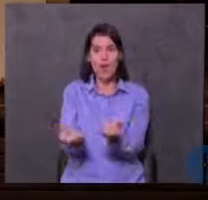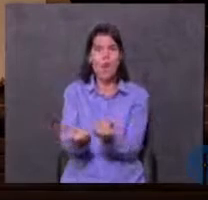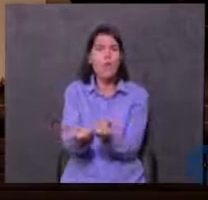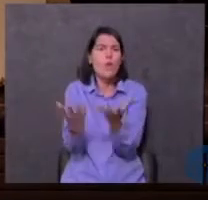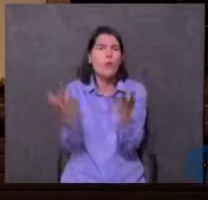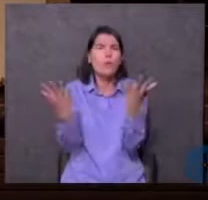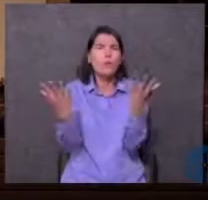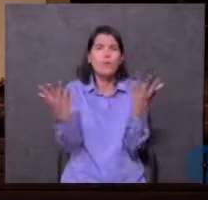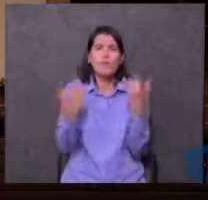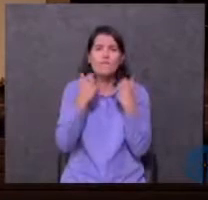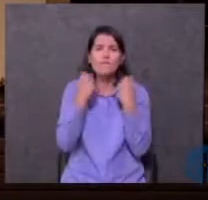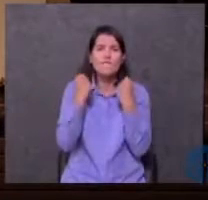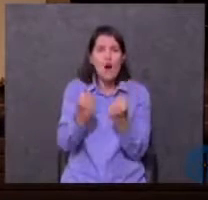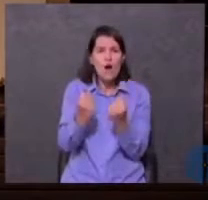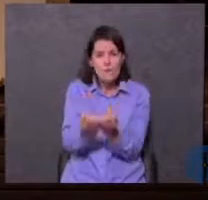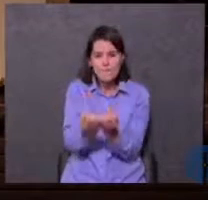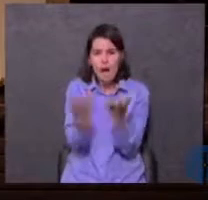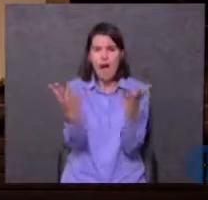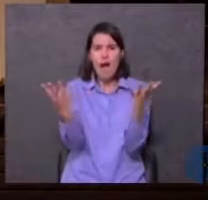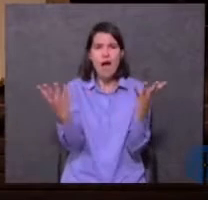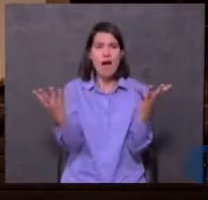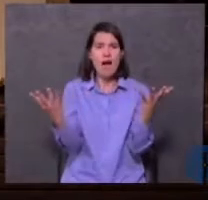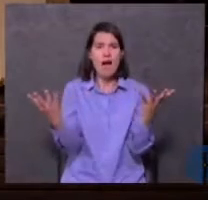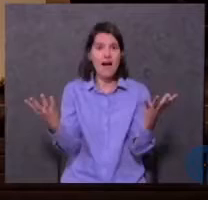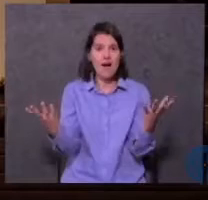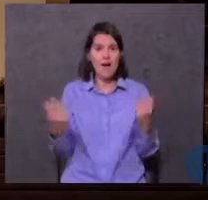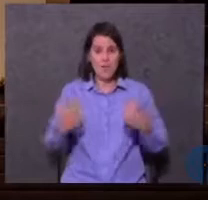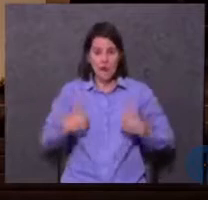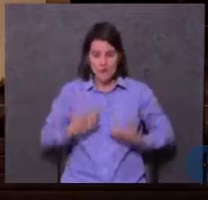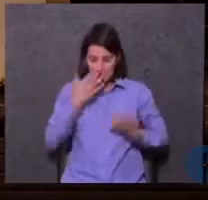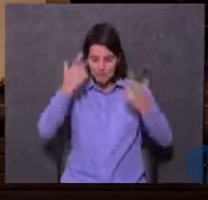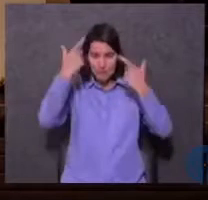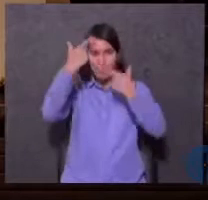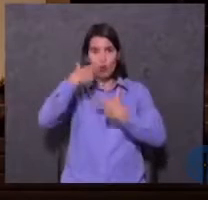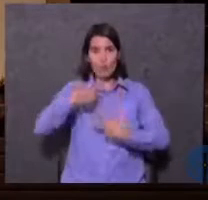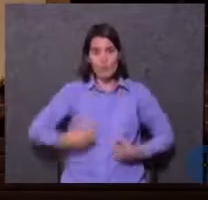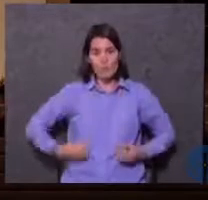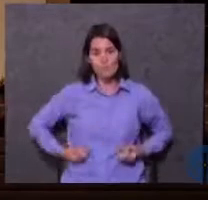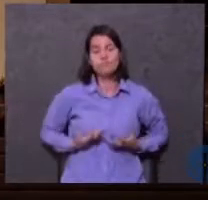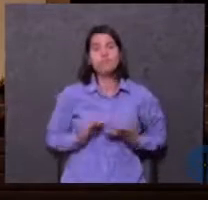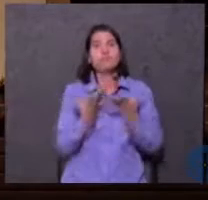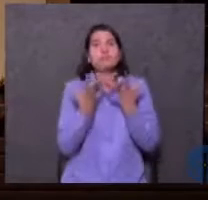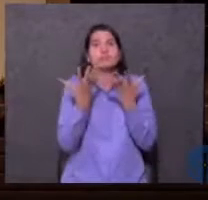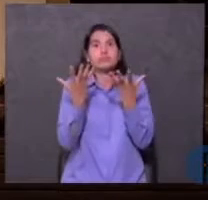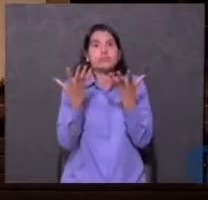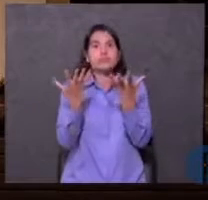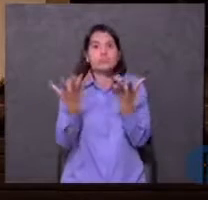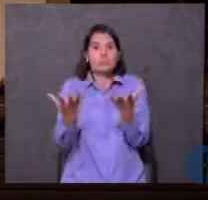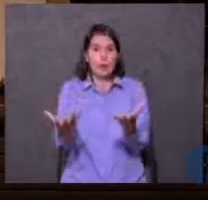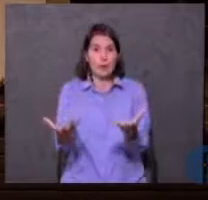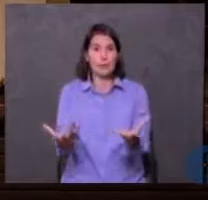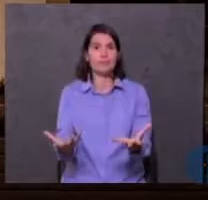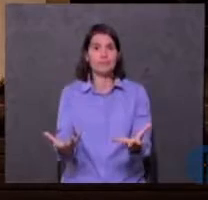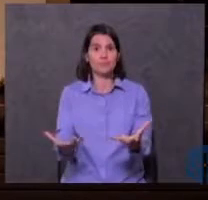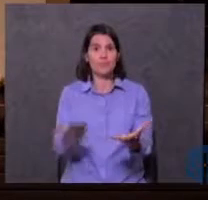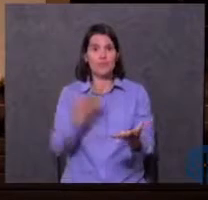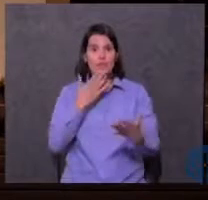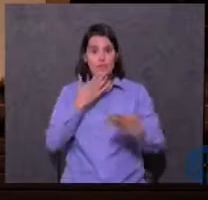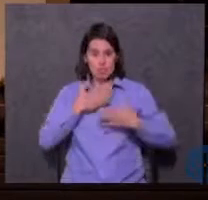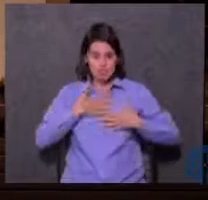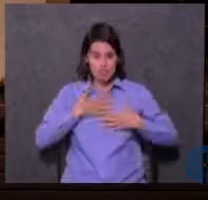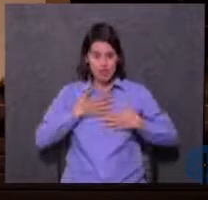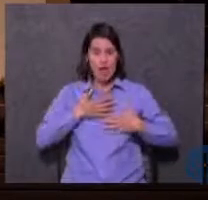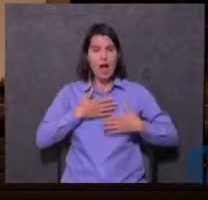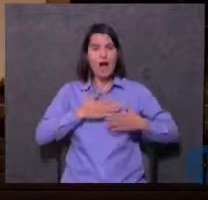intensa como o reflexo que delas expedía, que penetrándonos no peito e